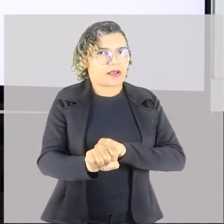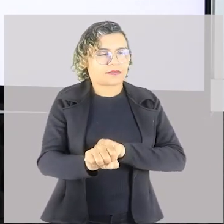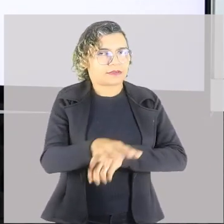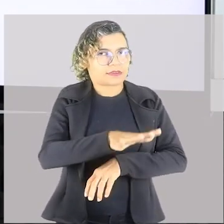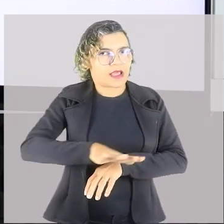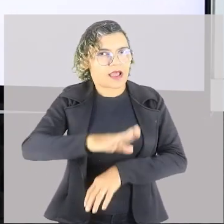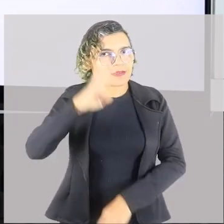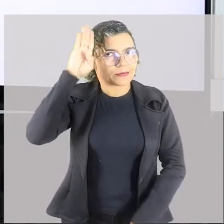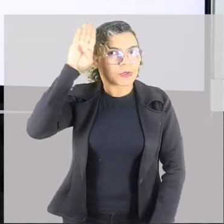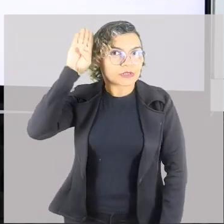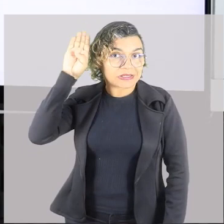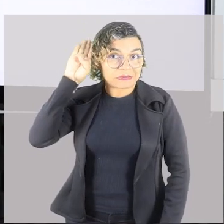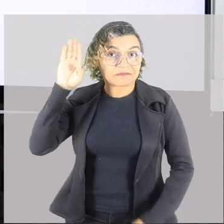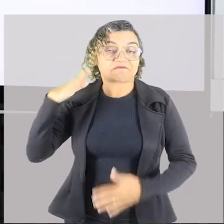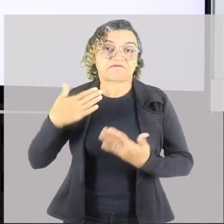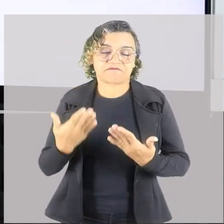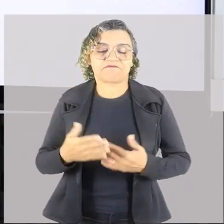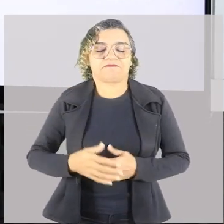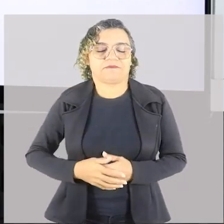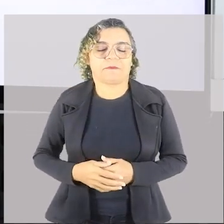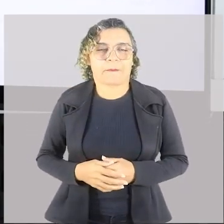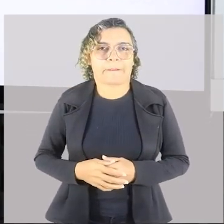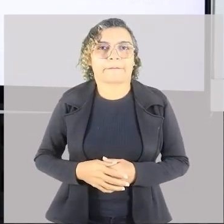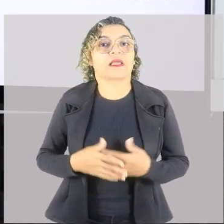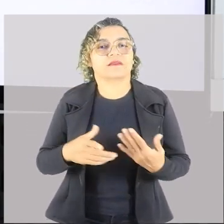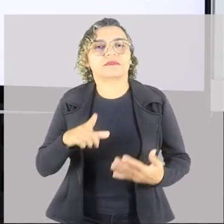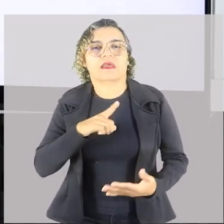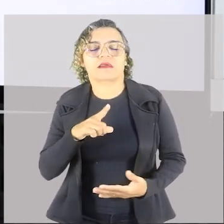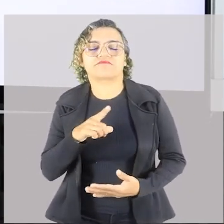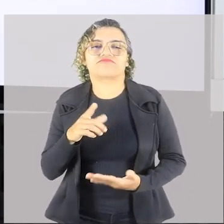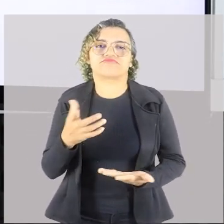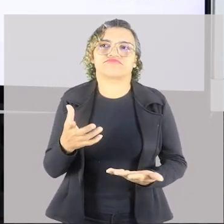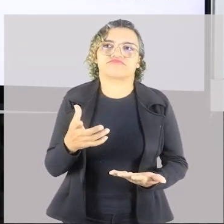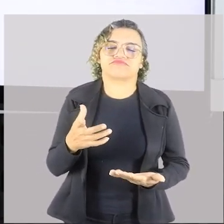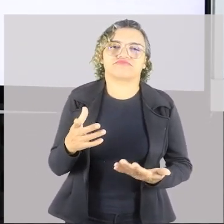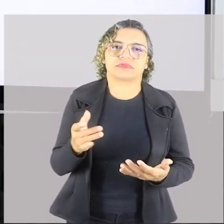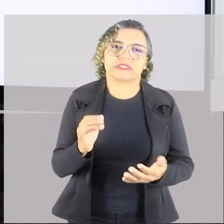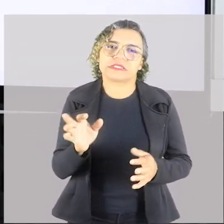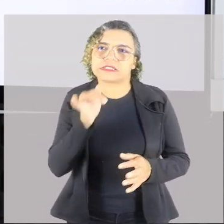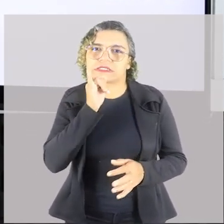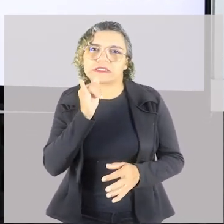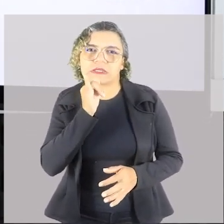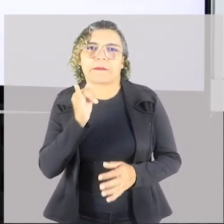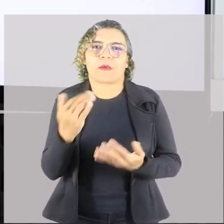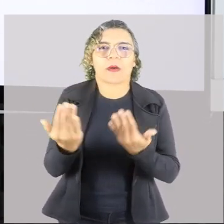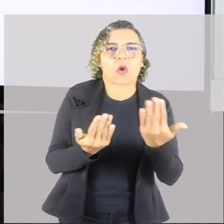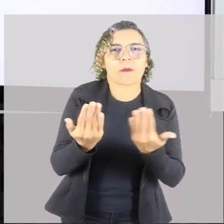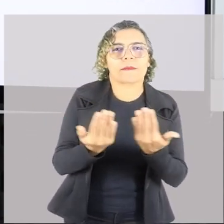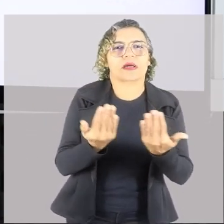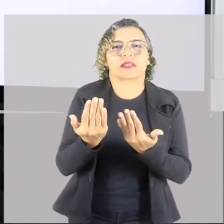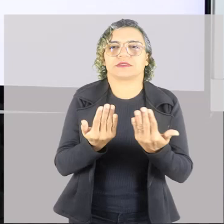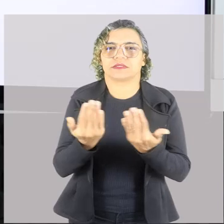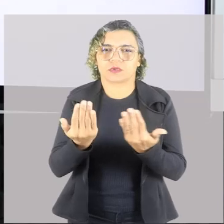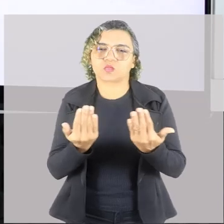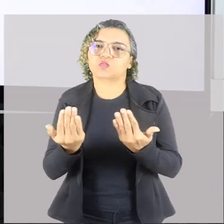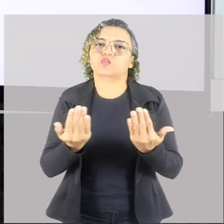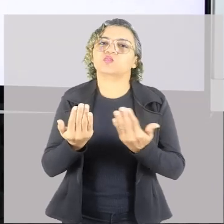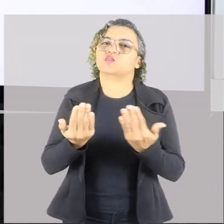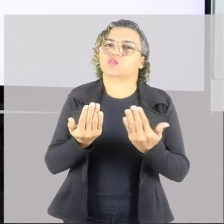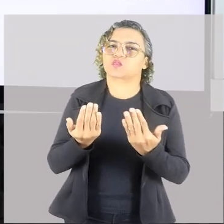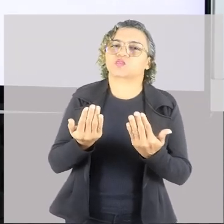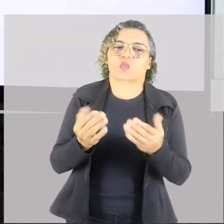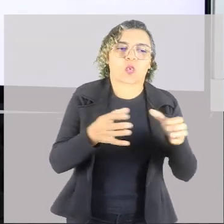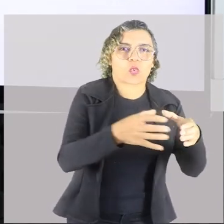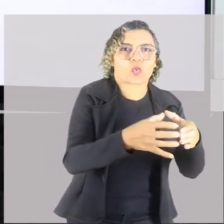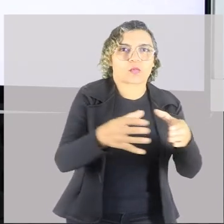acadêmica, esse nível de formação intelectual, certo? Então existe ali uma relação de poder, uma hierarquia entre esses grupos